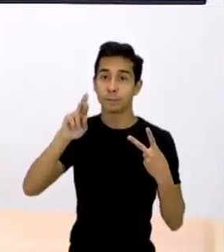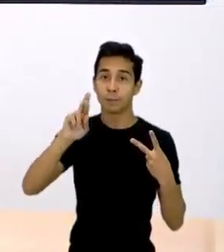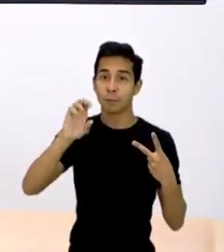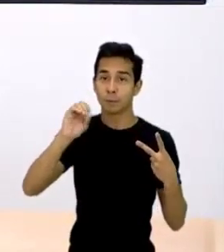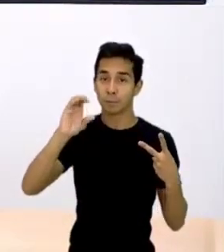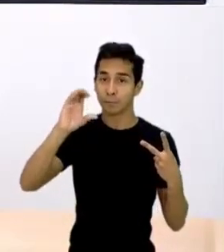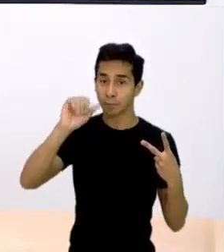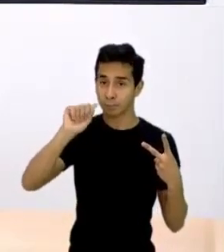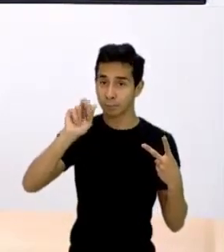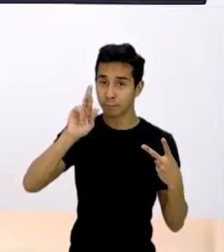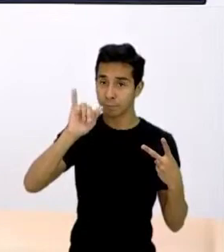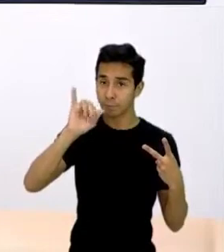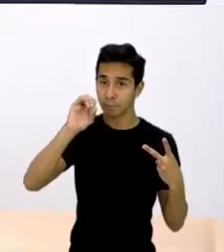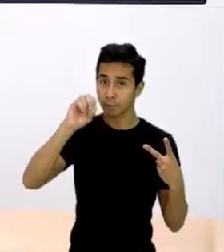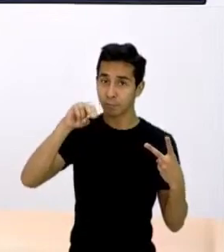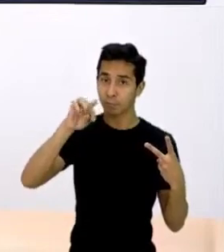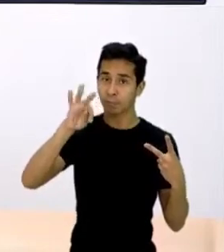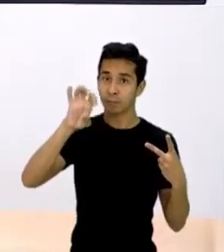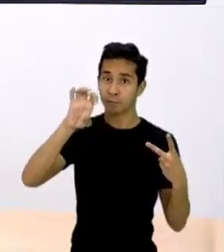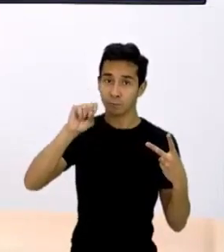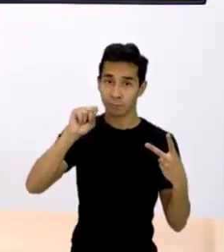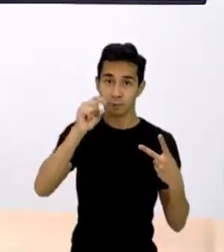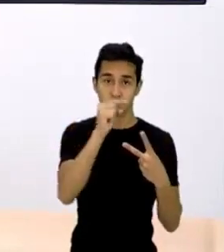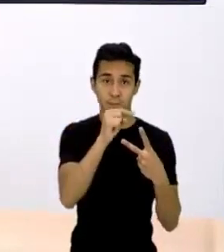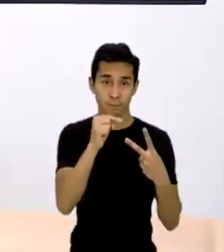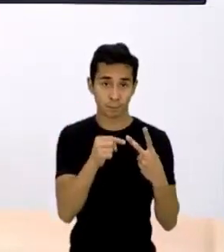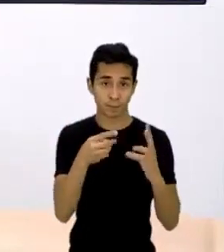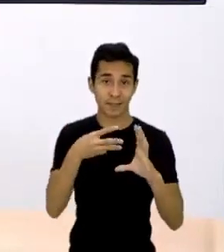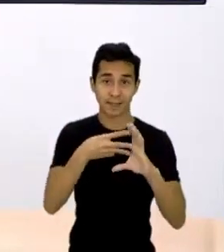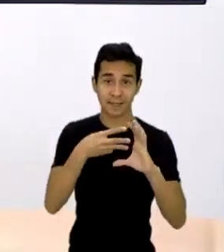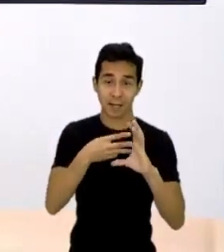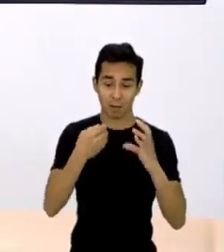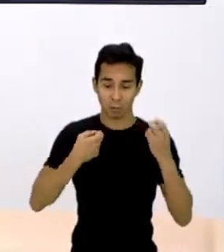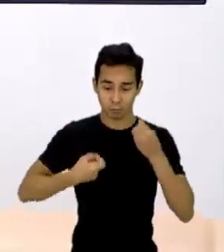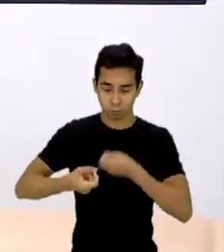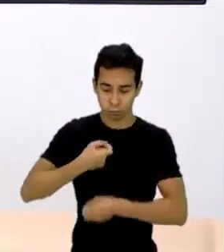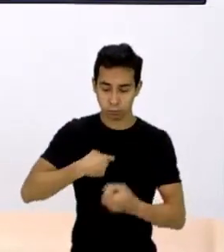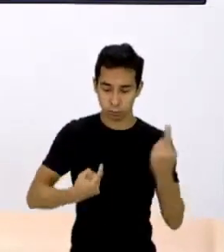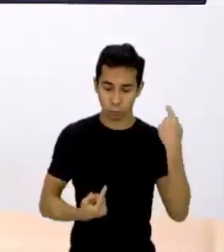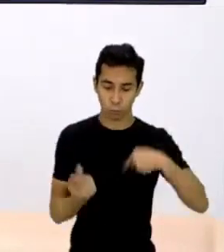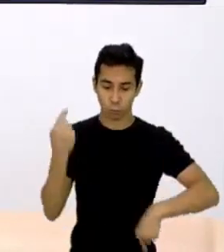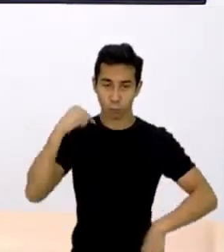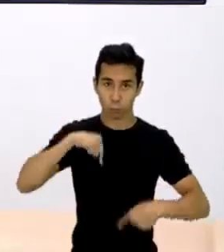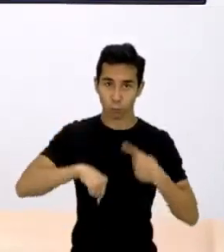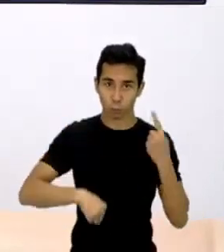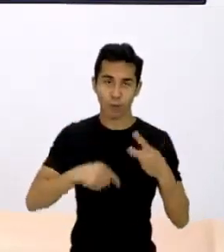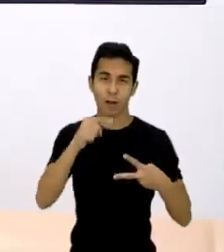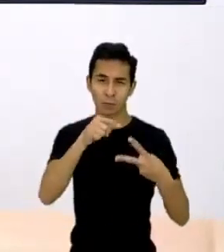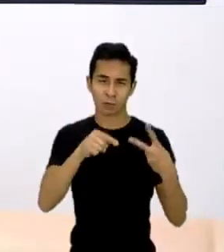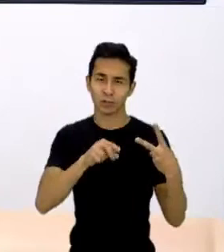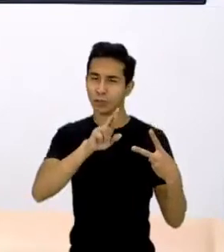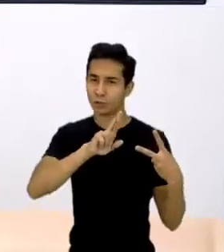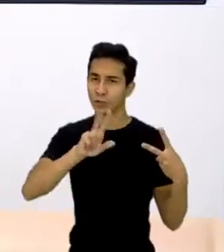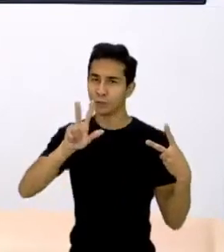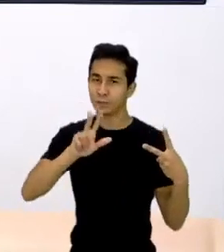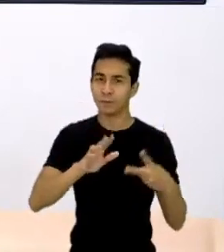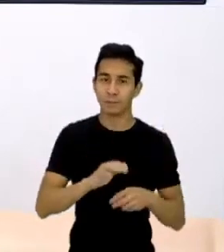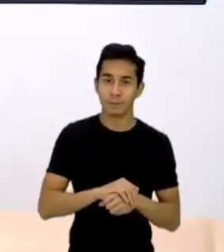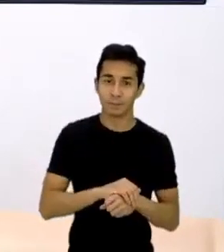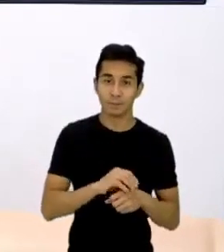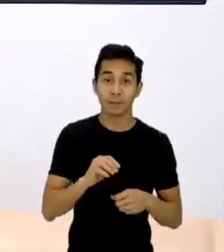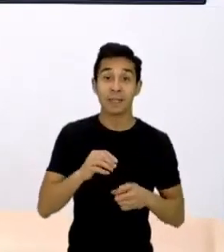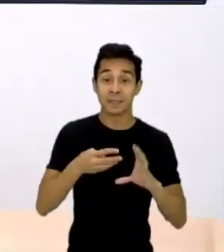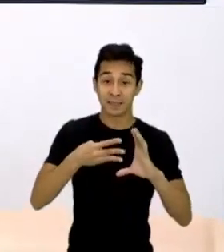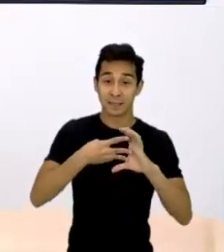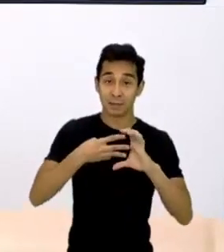de outros atributos, né, outras organelas que elas têm diferenciadas aí. Bom, mas nas células eucariontes são as